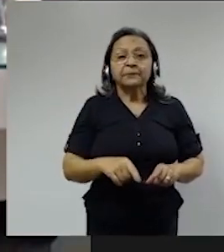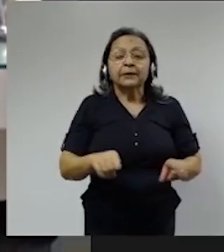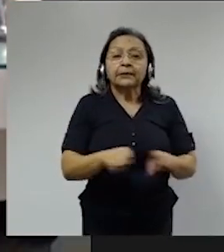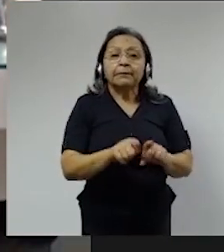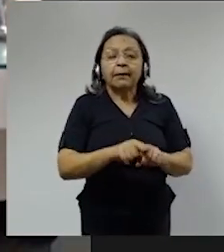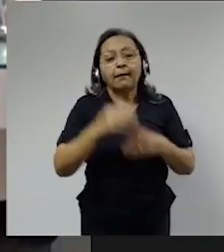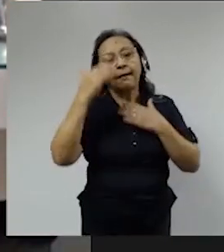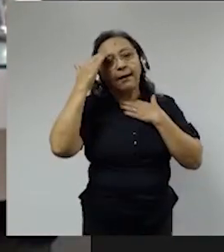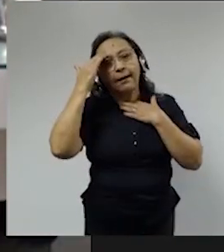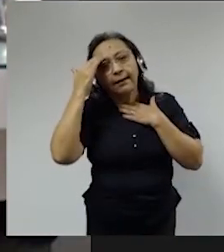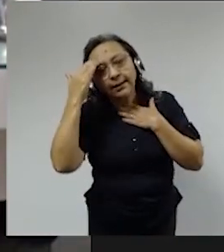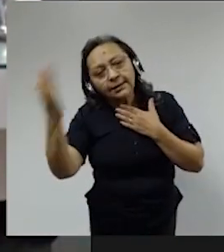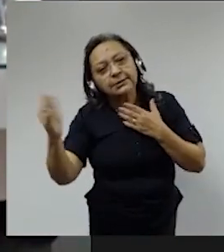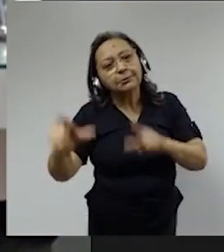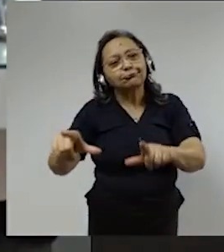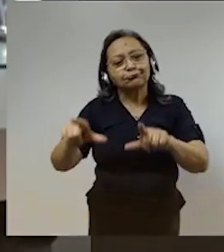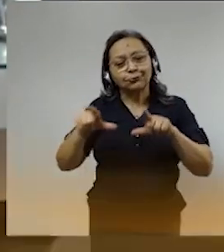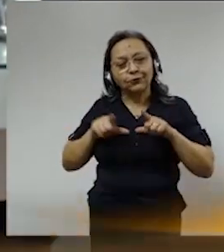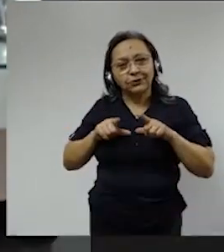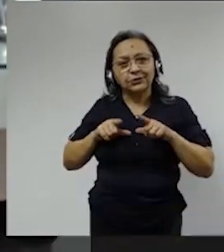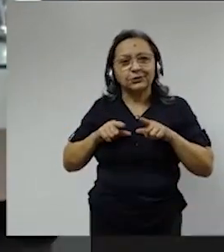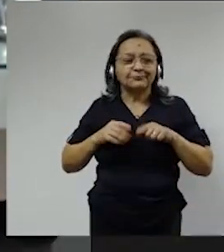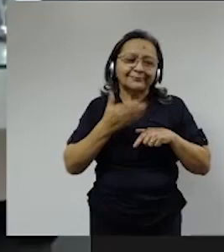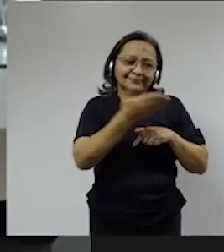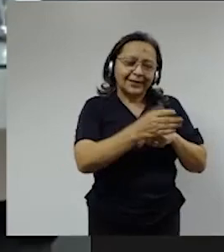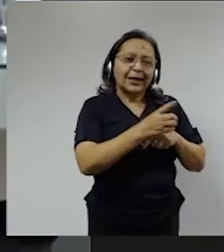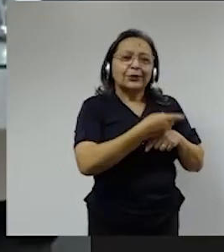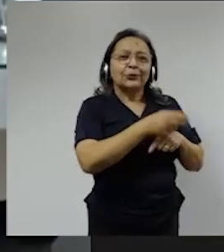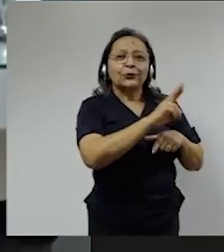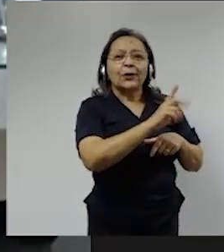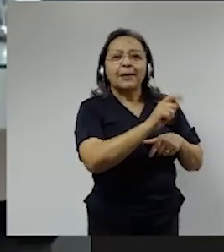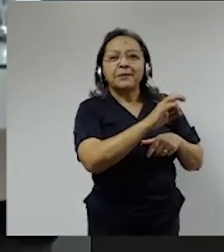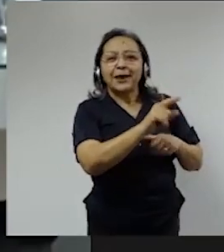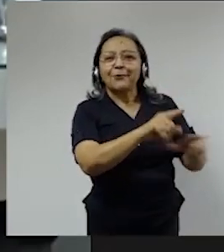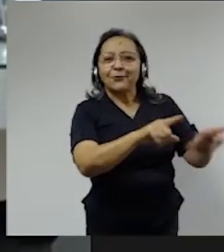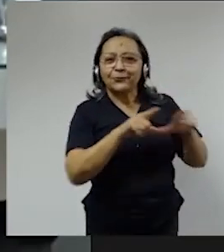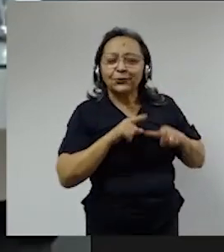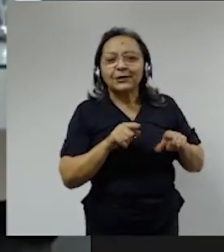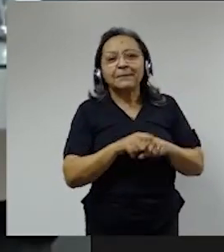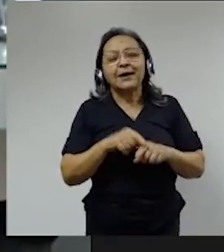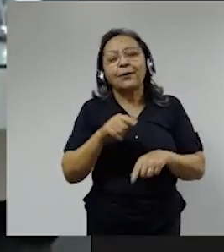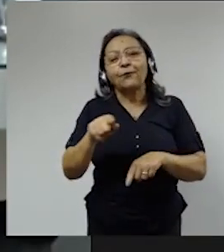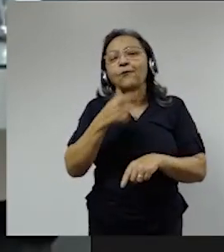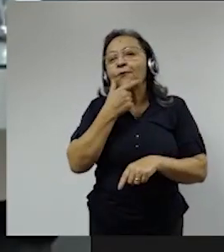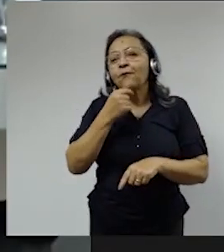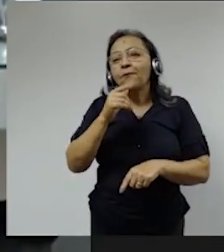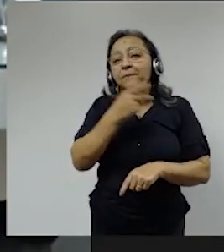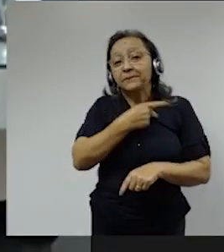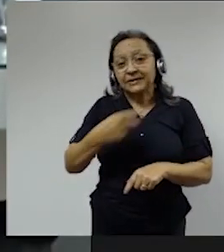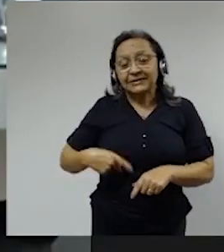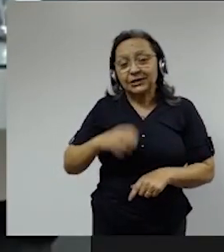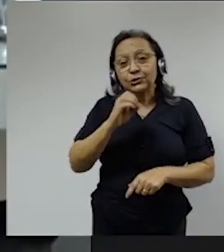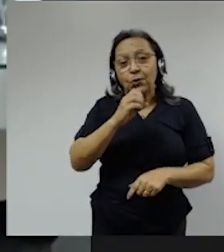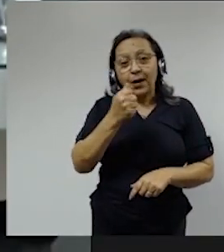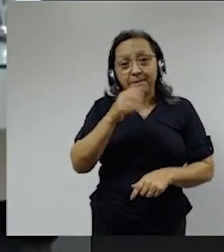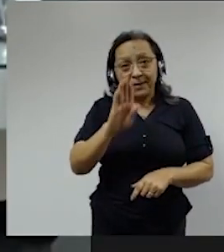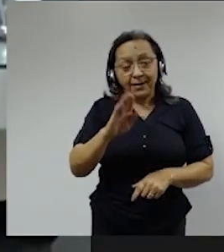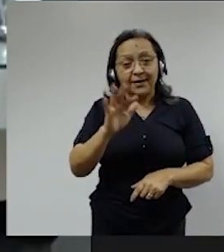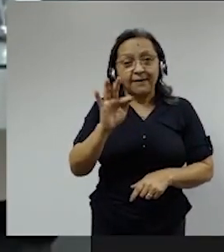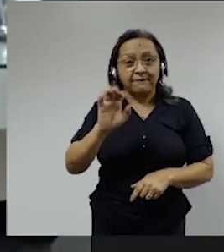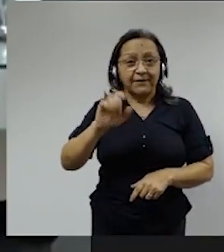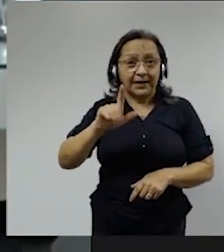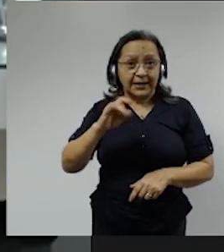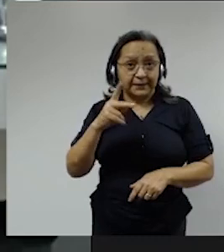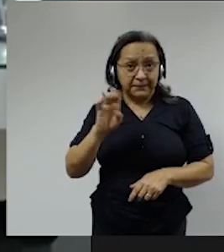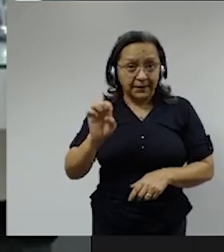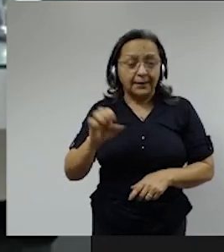quero agradecer fortemente pelo convite ao Dr. Gabriel Leonardo, ao Felipe Santa Cruz e também ao Rony